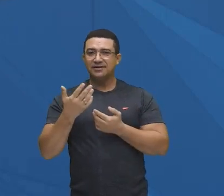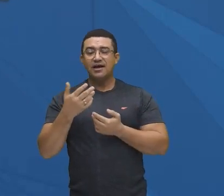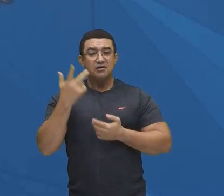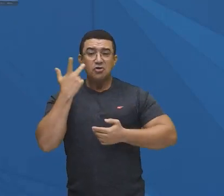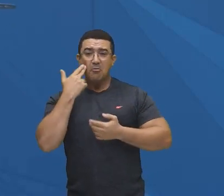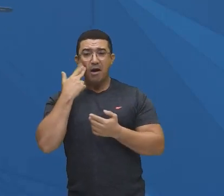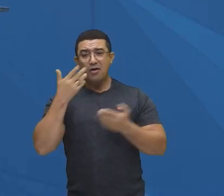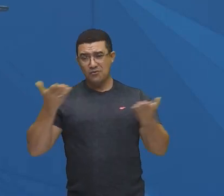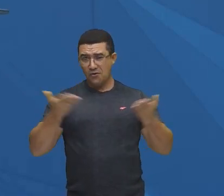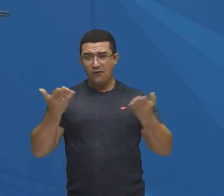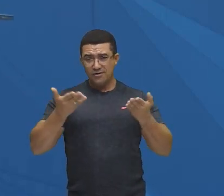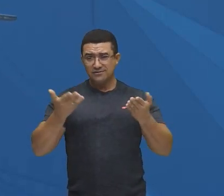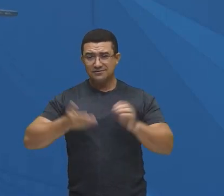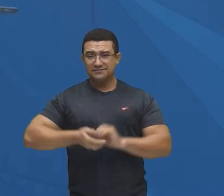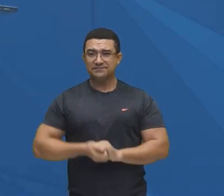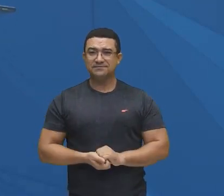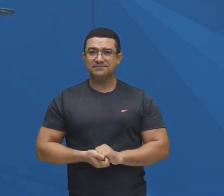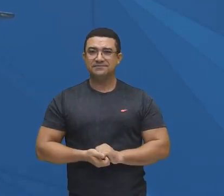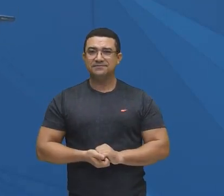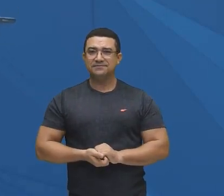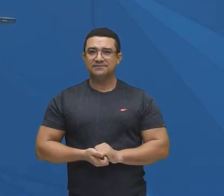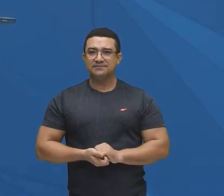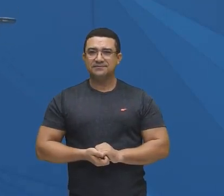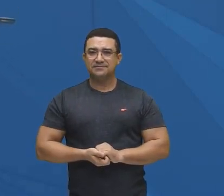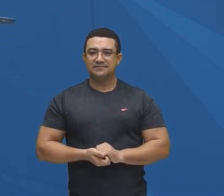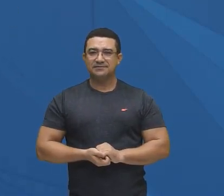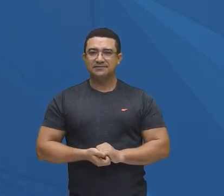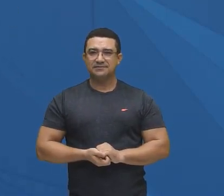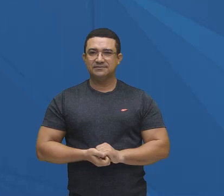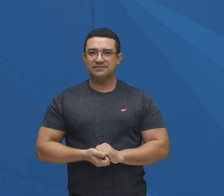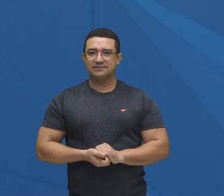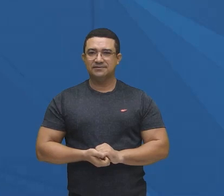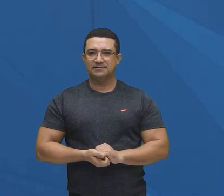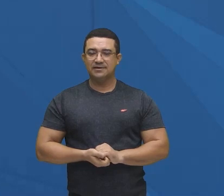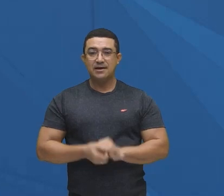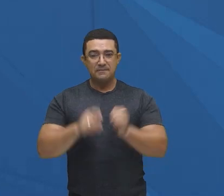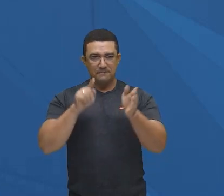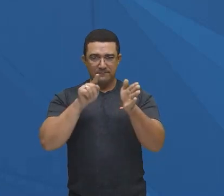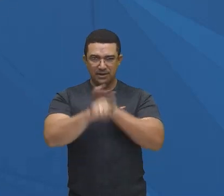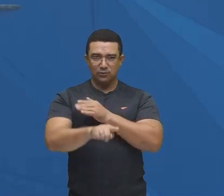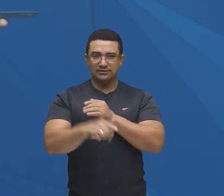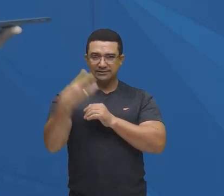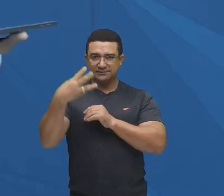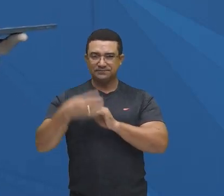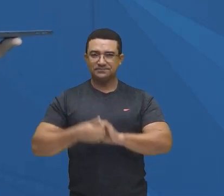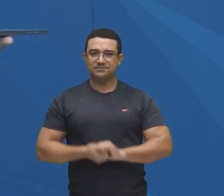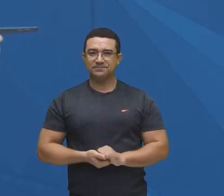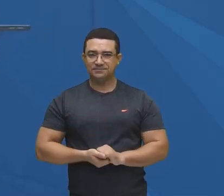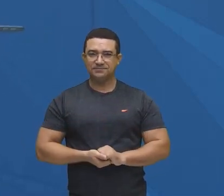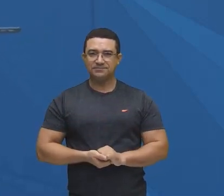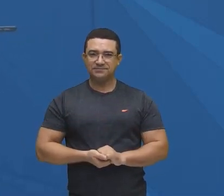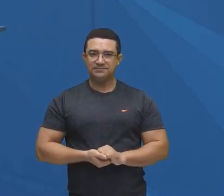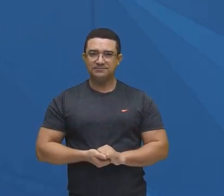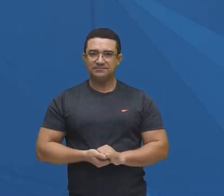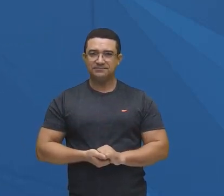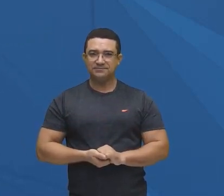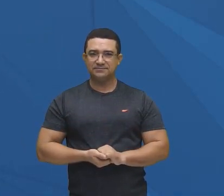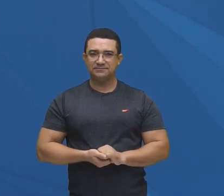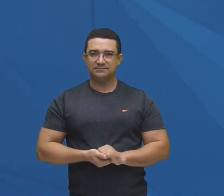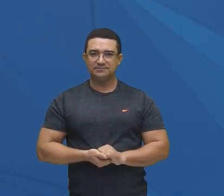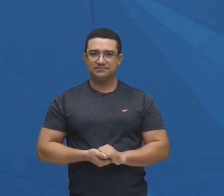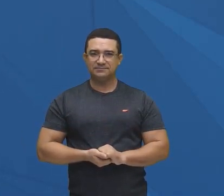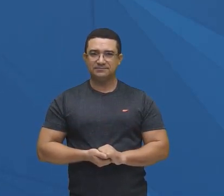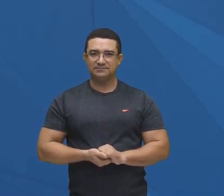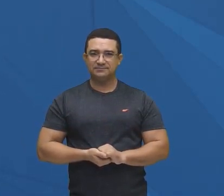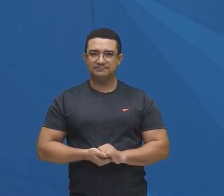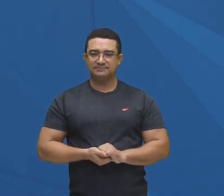comum nos dias de hoje, tá bom? Última pergunta da nossa enquete. Olha só, essa daí eu quero saber se vocês vão